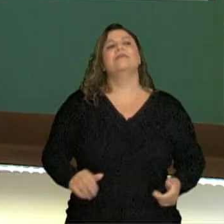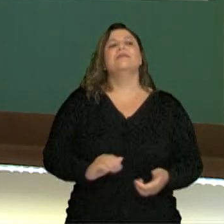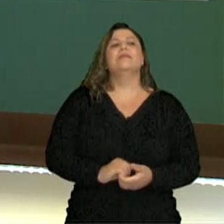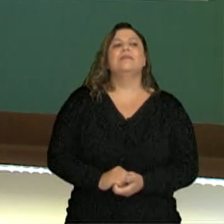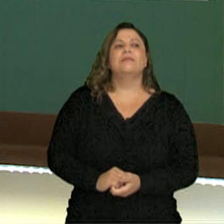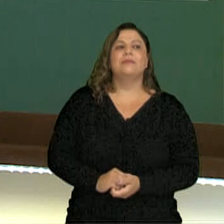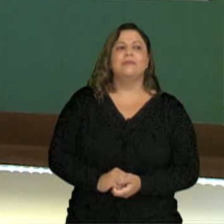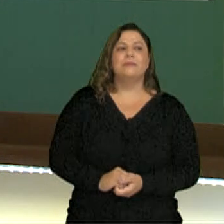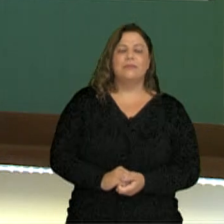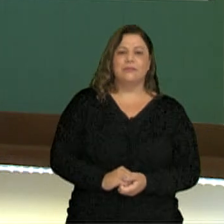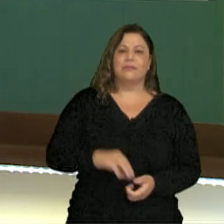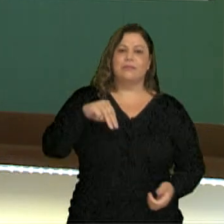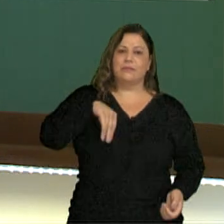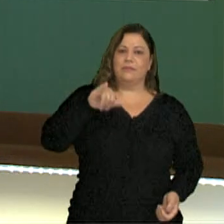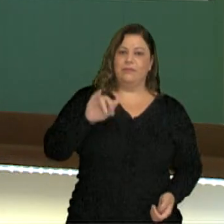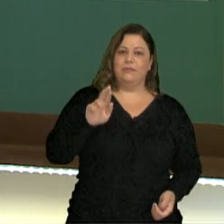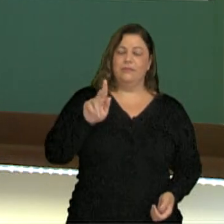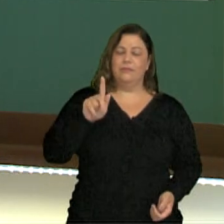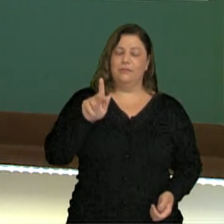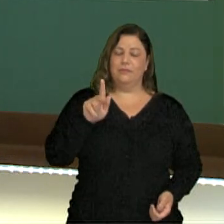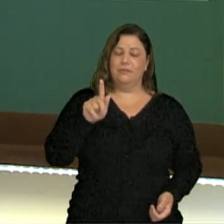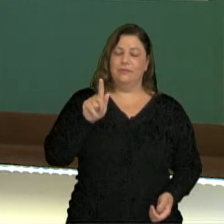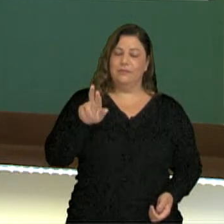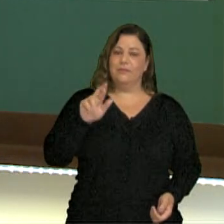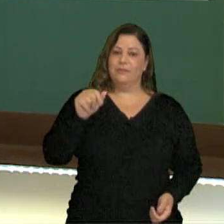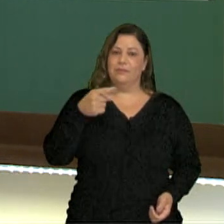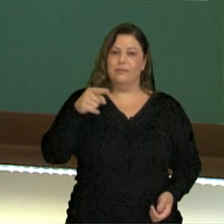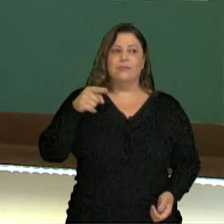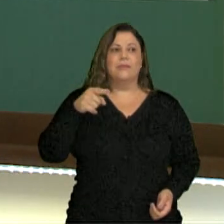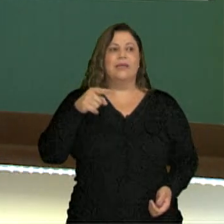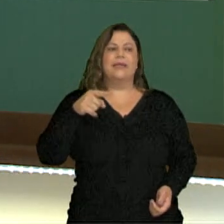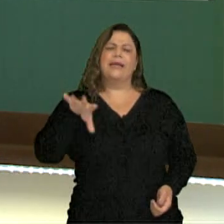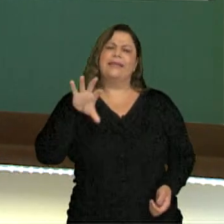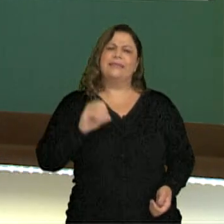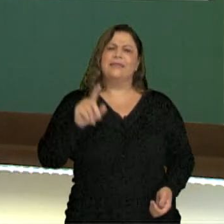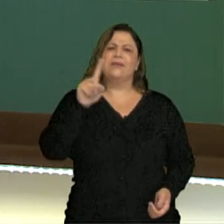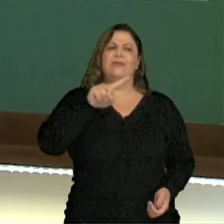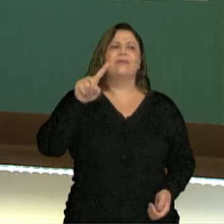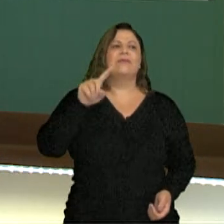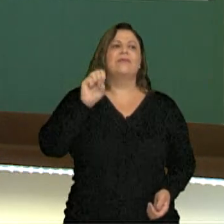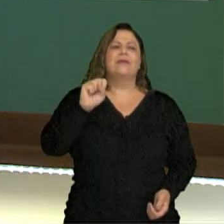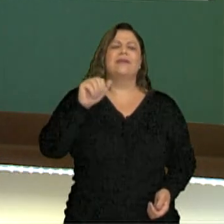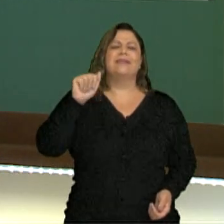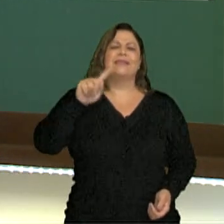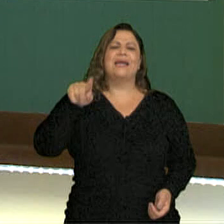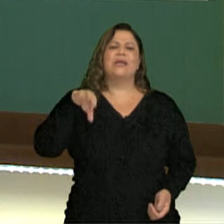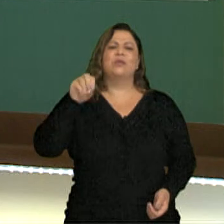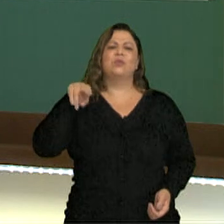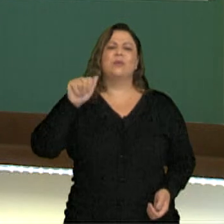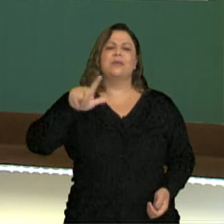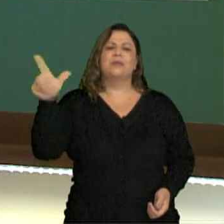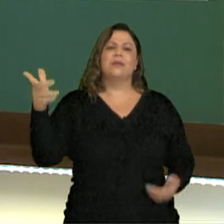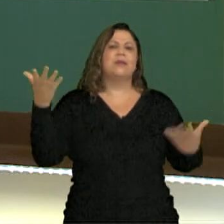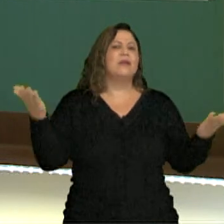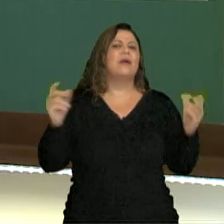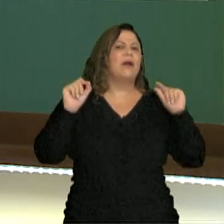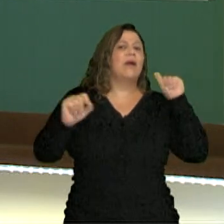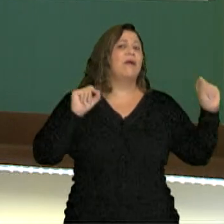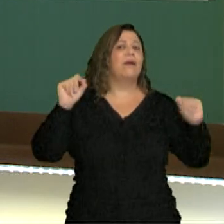Migração sazonal, não é tempero, tá? Migração sazonal é